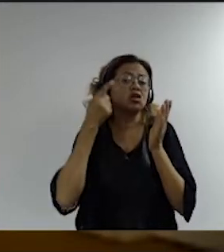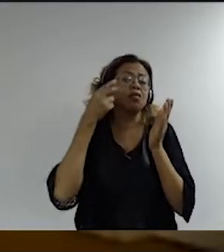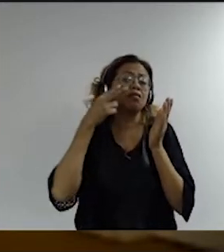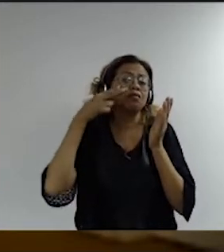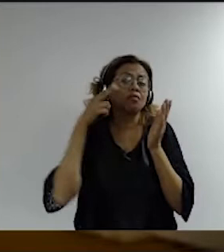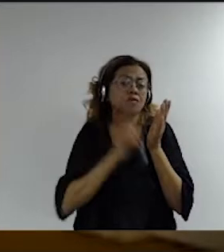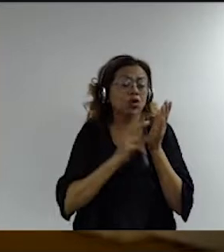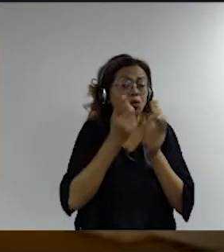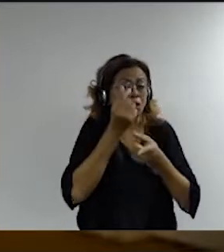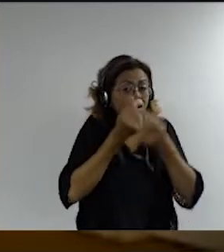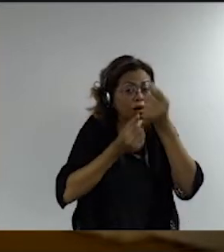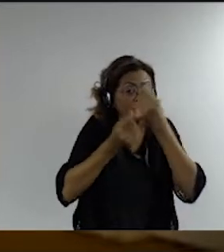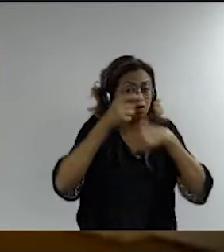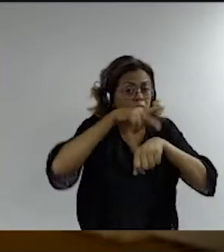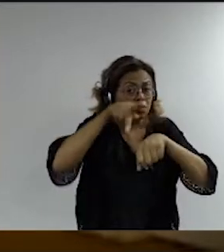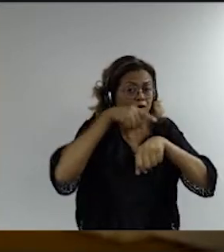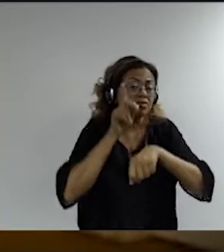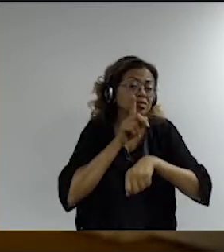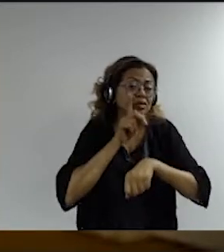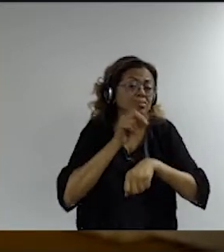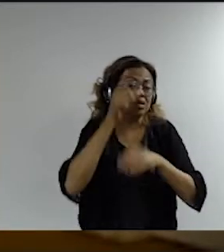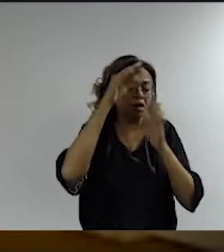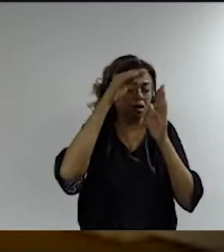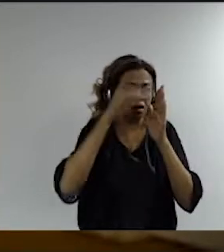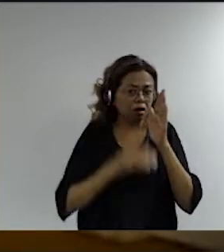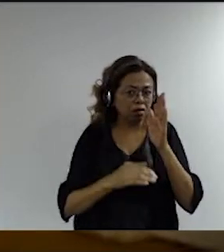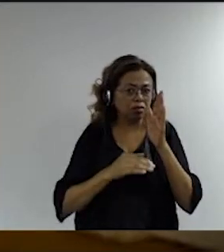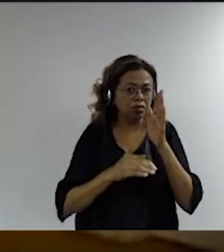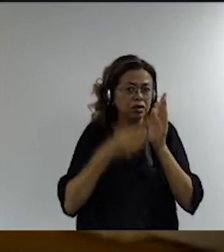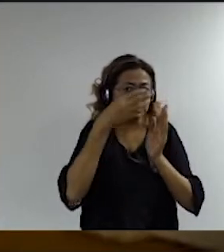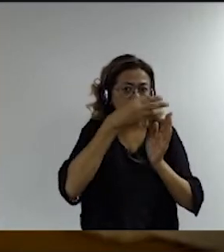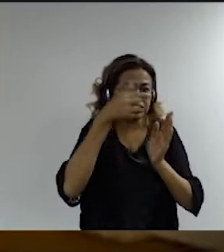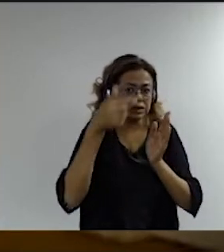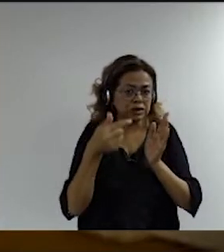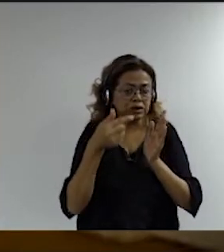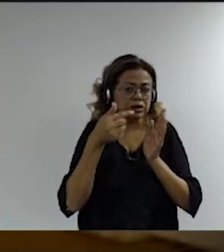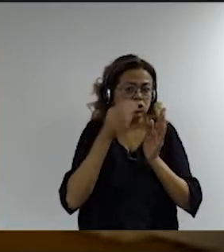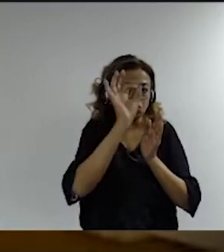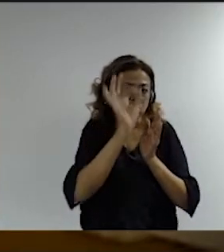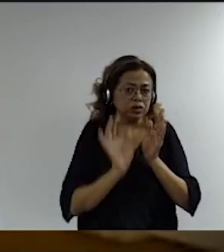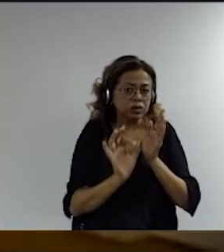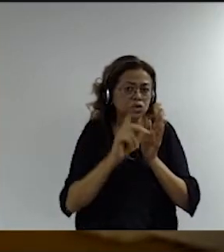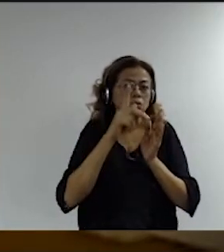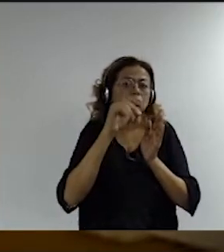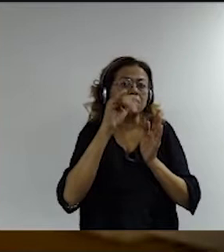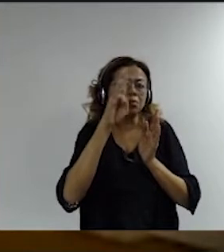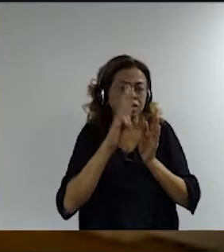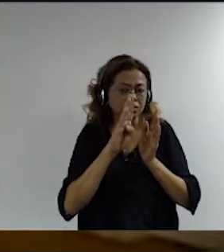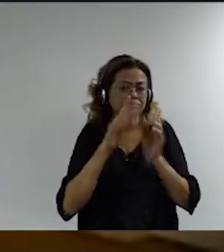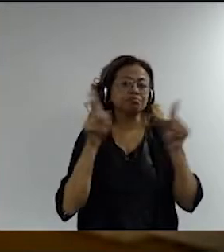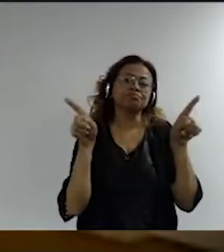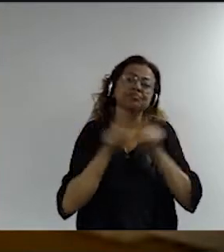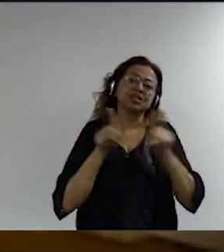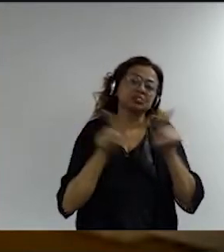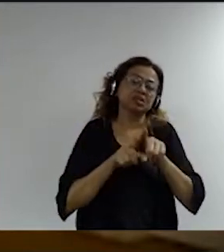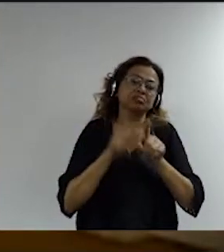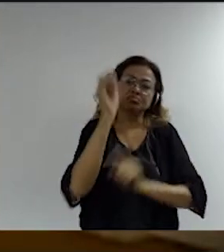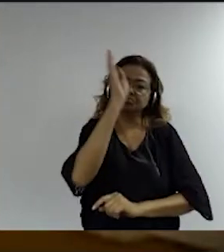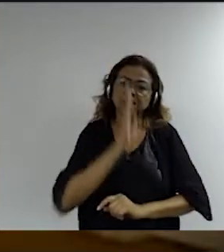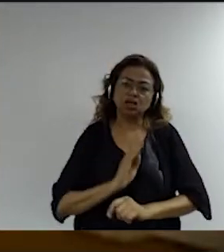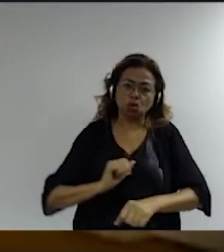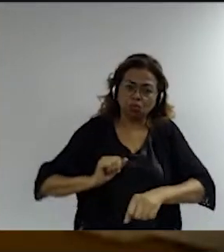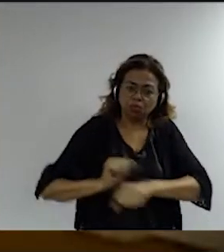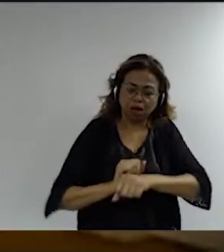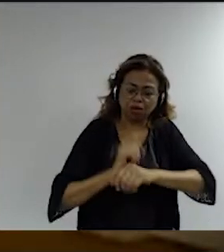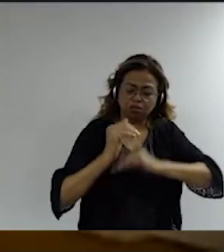uma queda de 37% do PIB. Nós podemos constatar que o Brasil deixou de crescer e sua